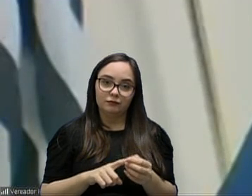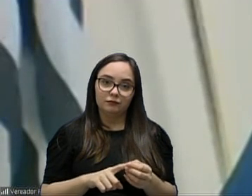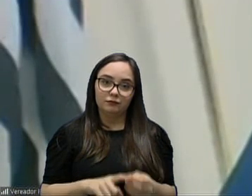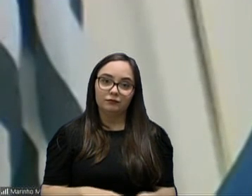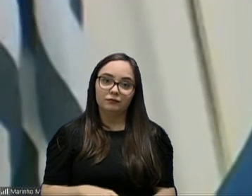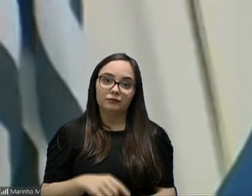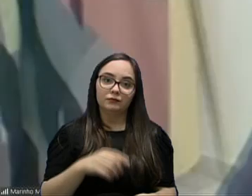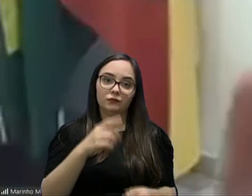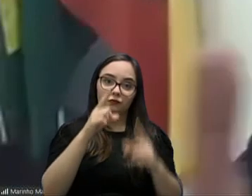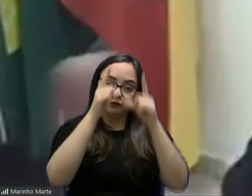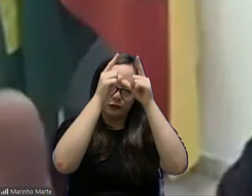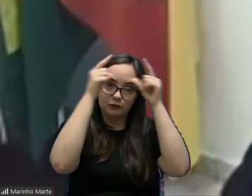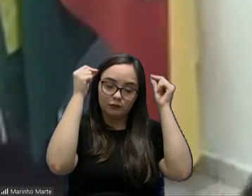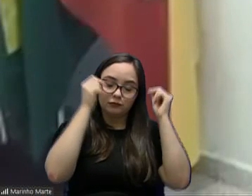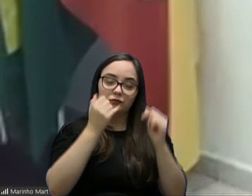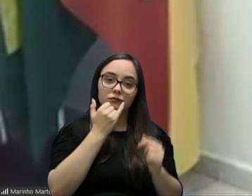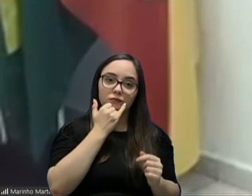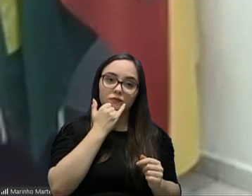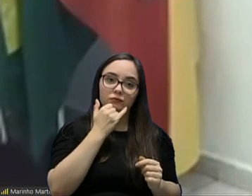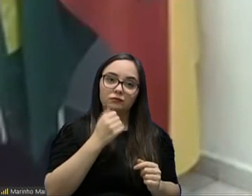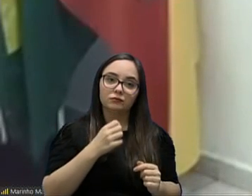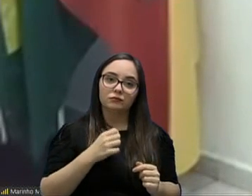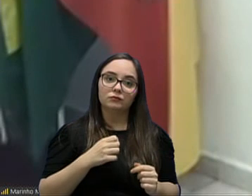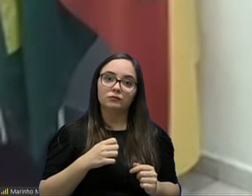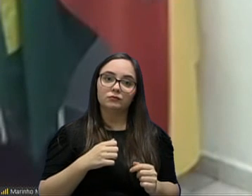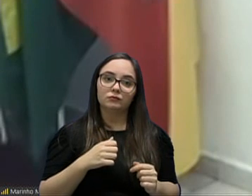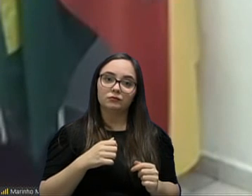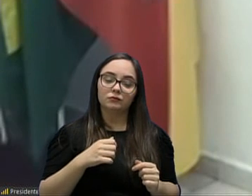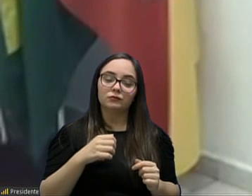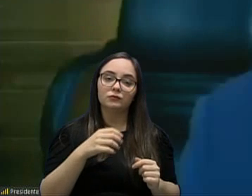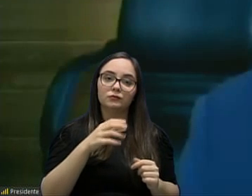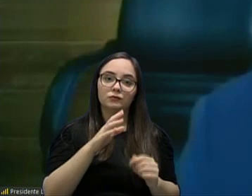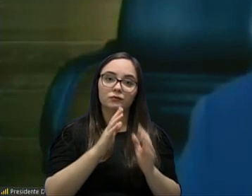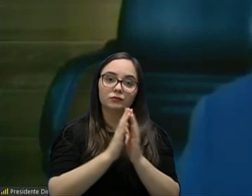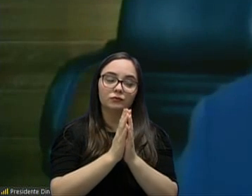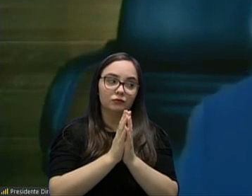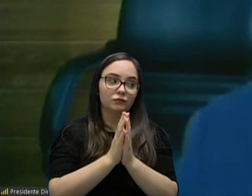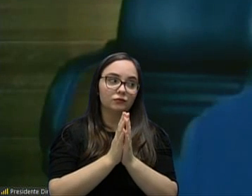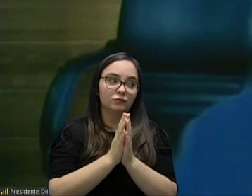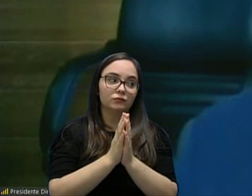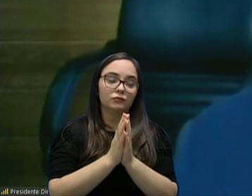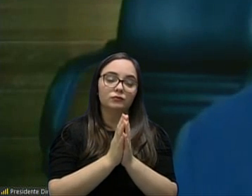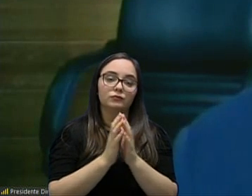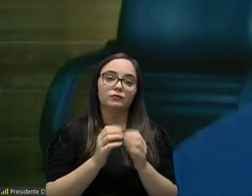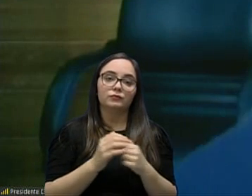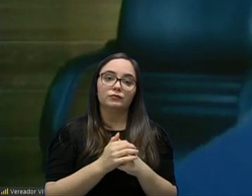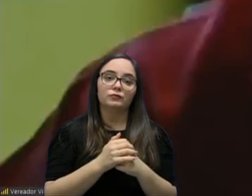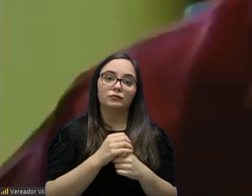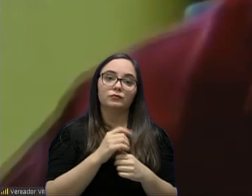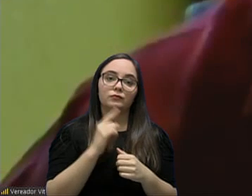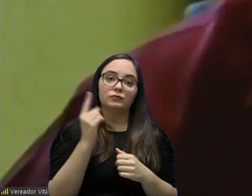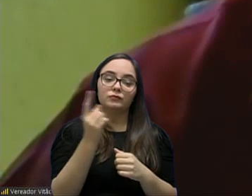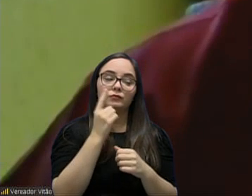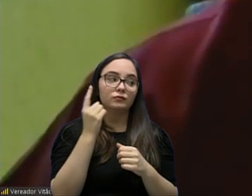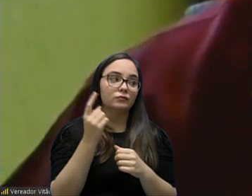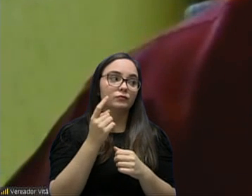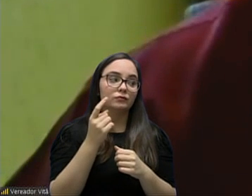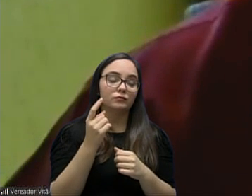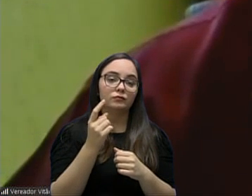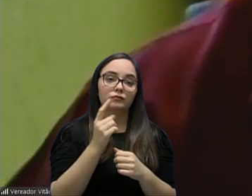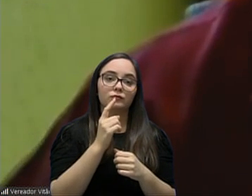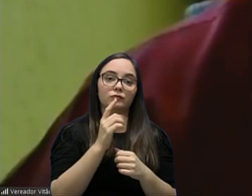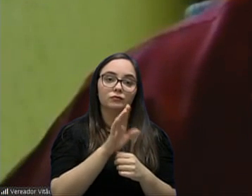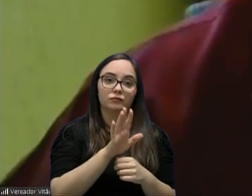Enfermeiro, Antenor Neto, me perdoa. Os microfones em relação ao Covid, viu? Nenhum